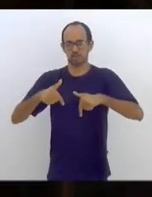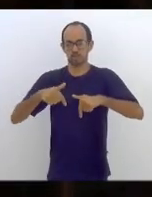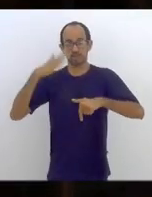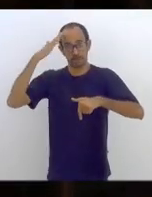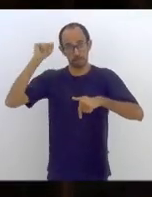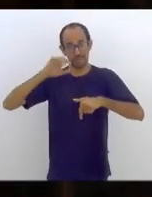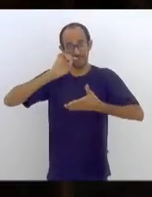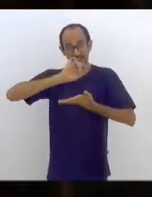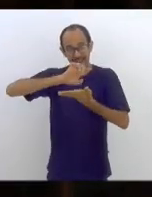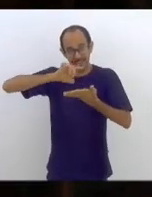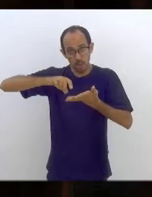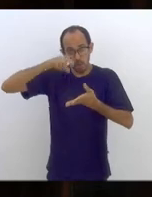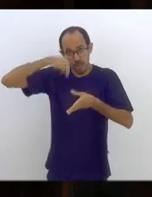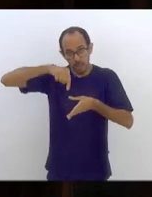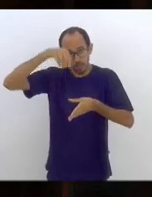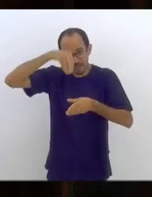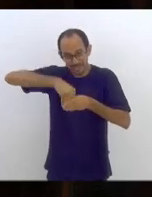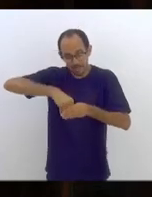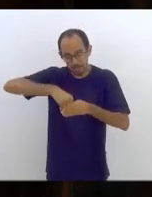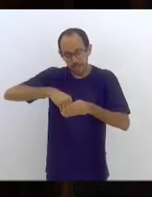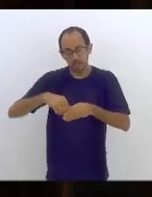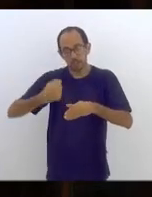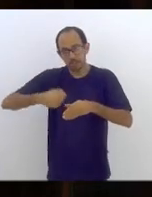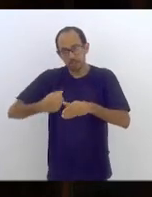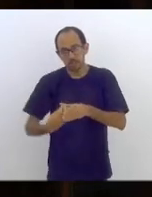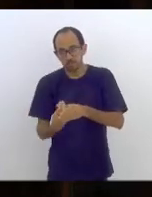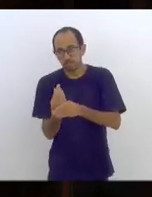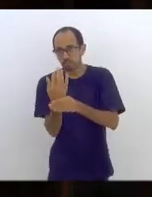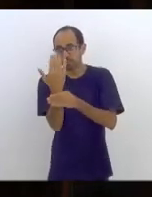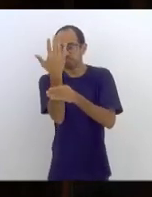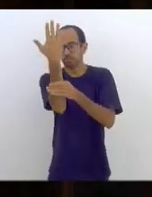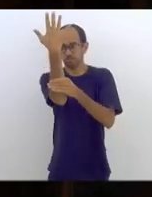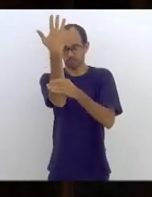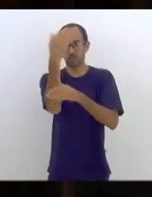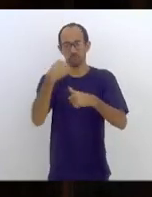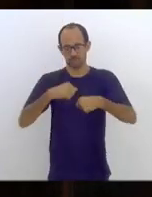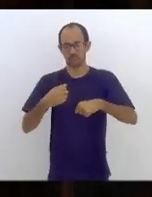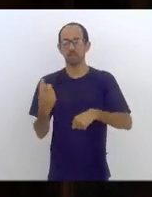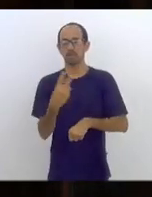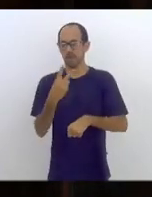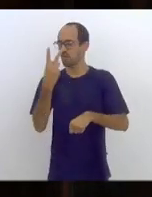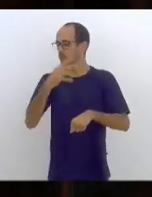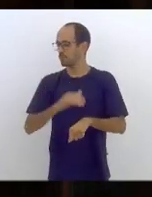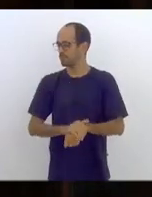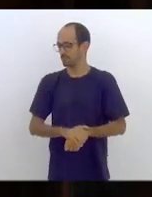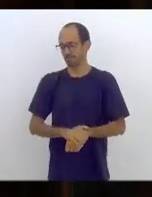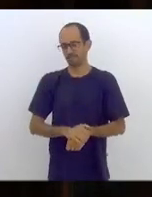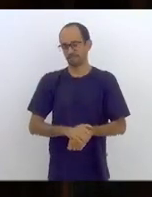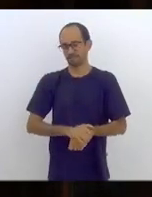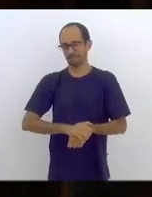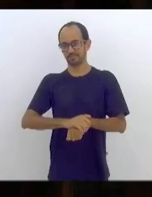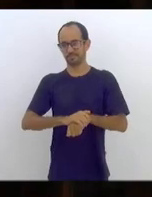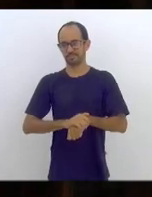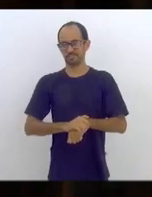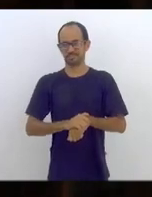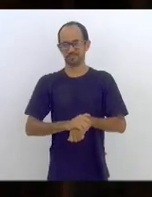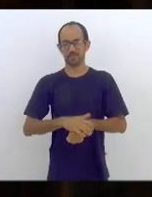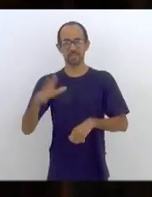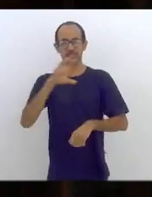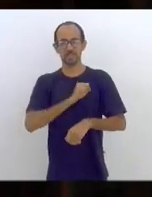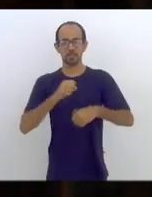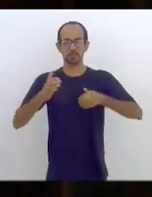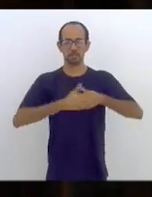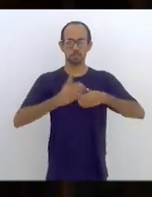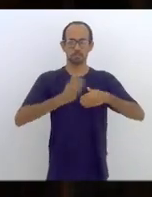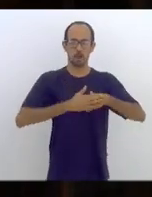que precisamos germinar e a gente precisa dar valor, né, Milena? Então, aí, se ame, se valorize